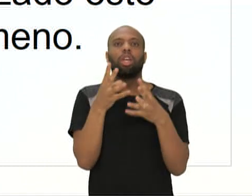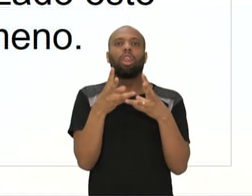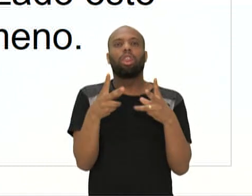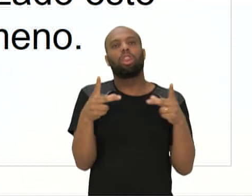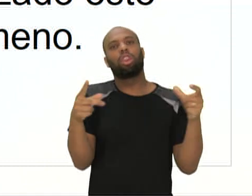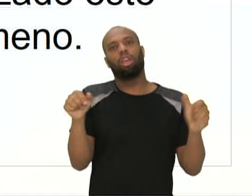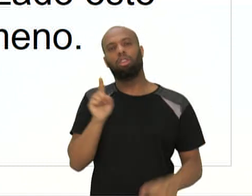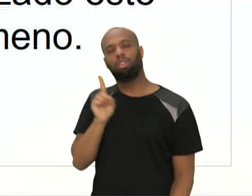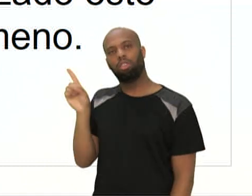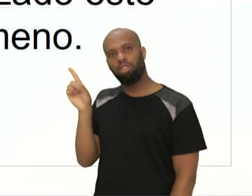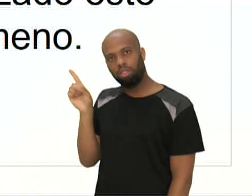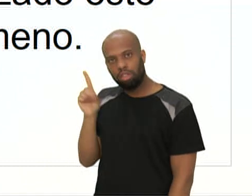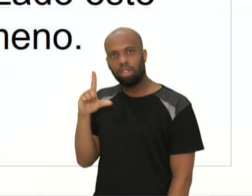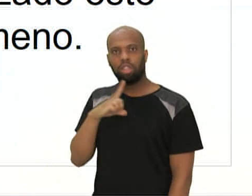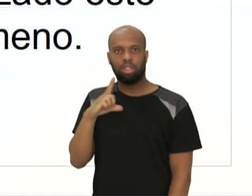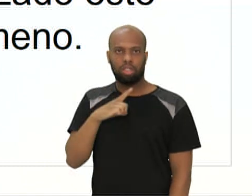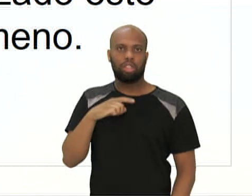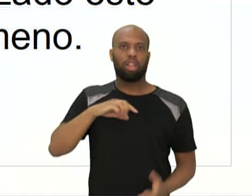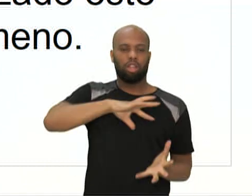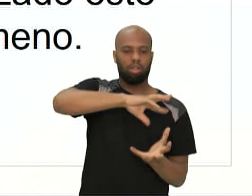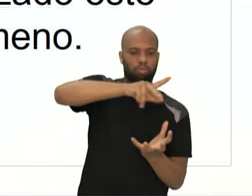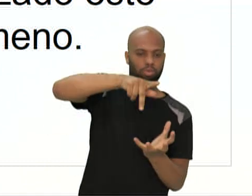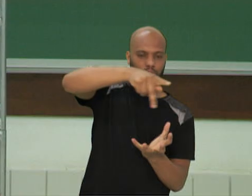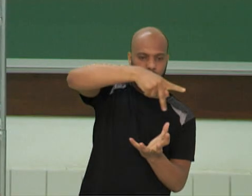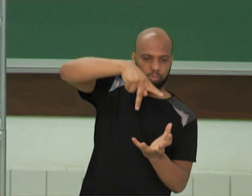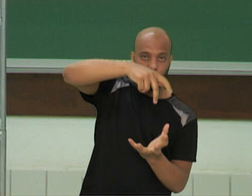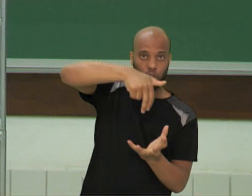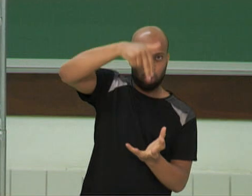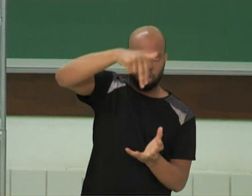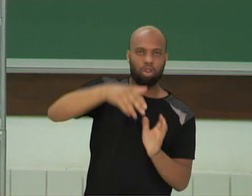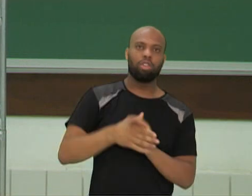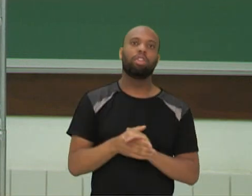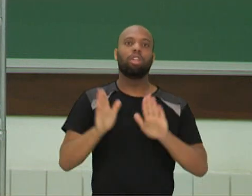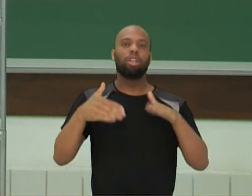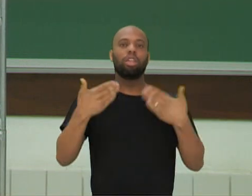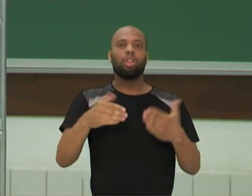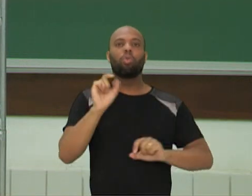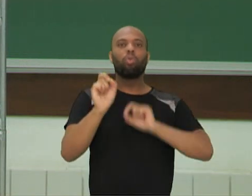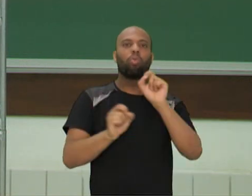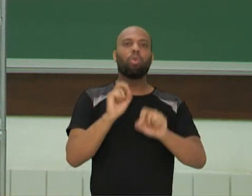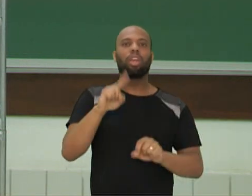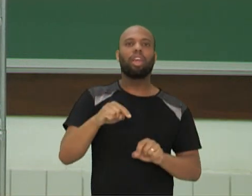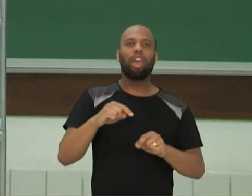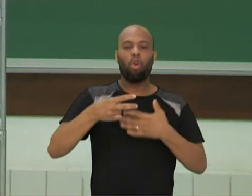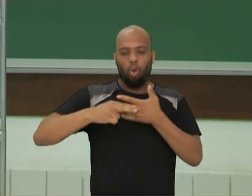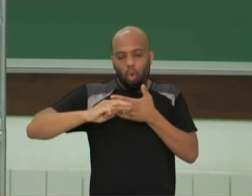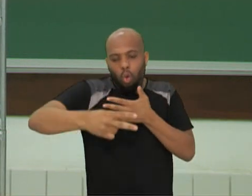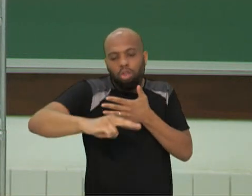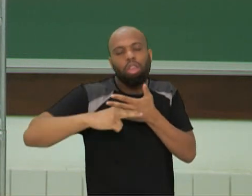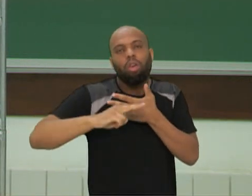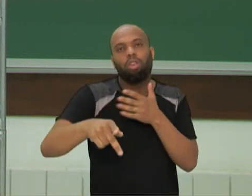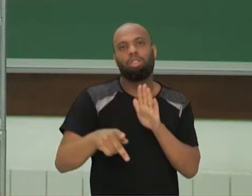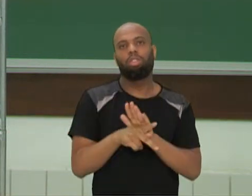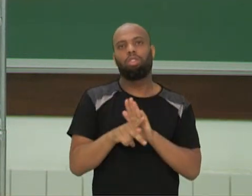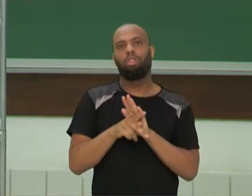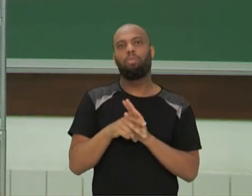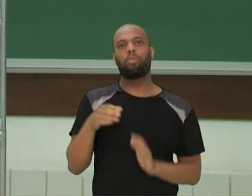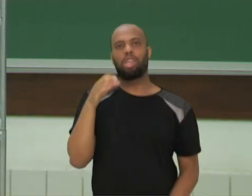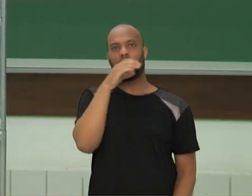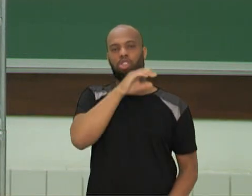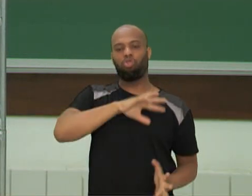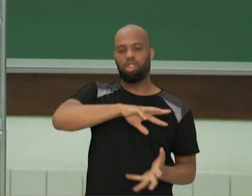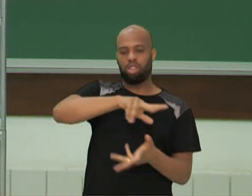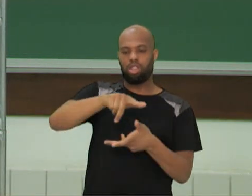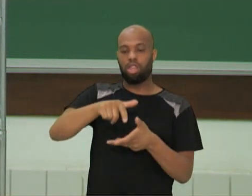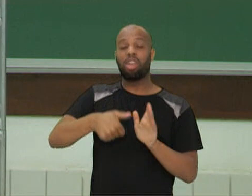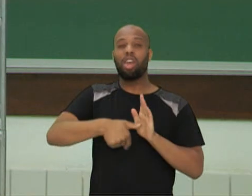especial ali, no caso, do Polo Norte. E isso sendo uma das consequências do aquecimento global.